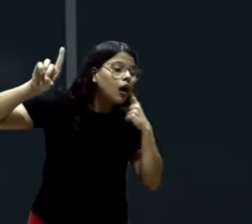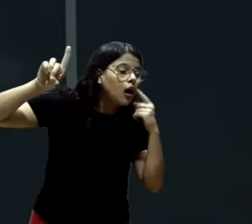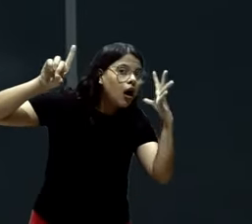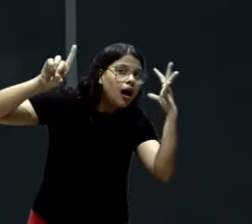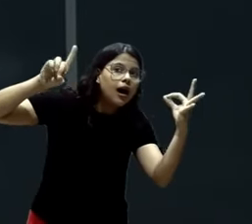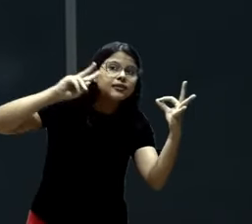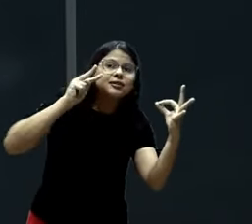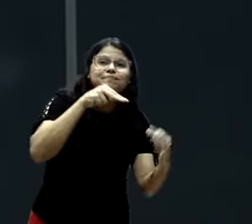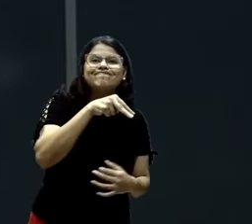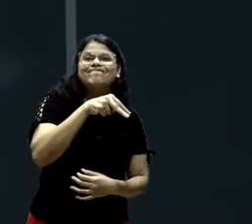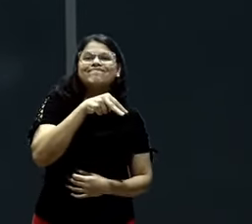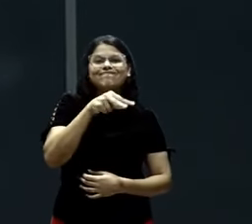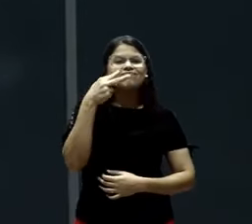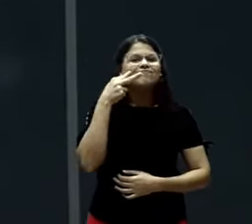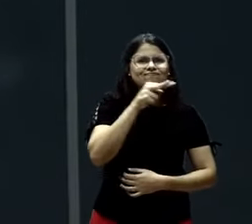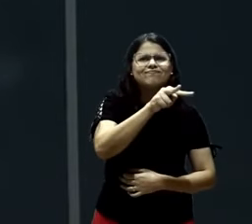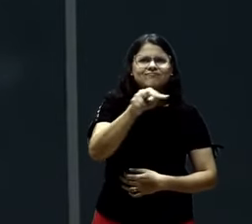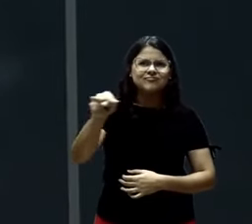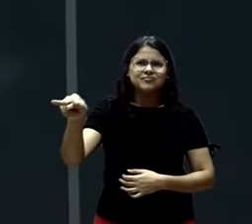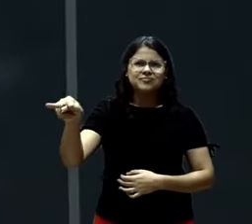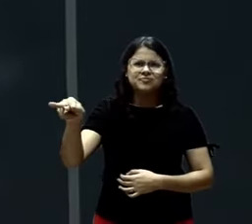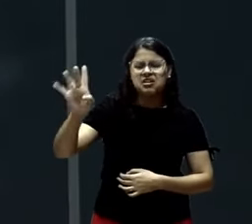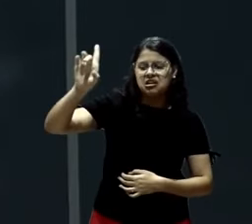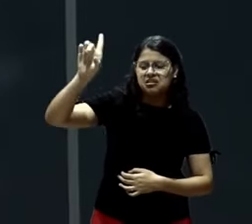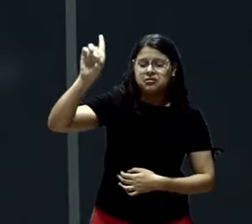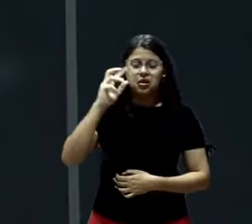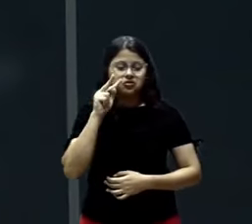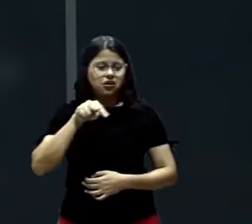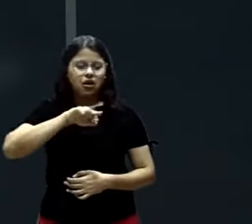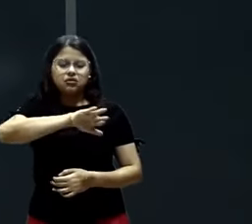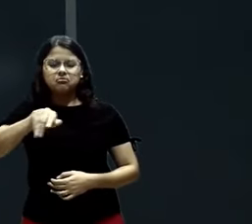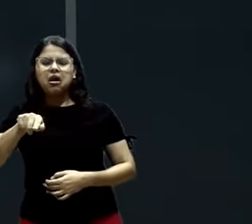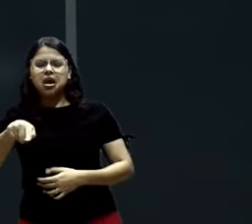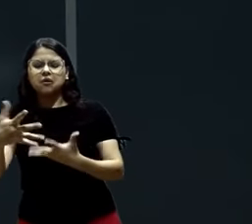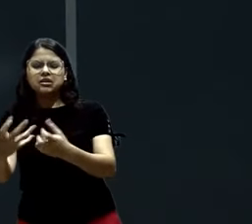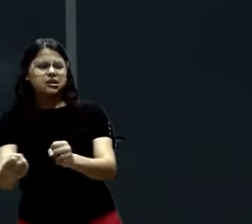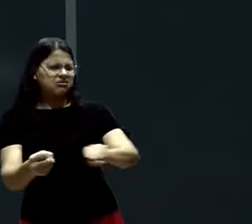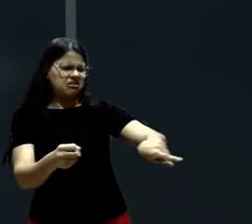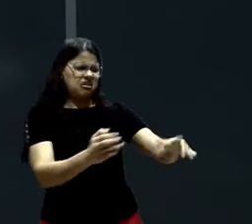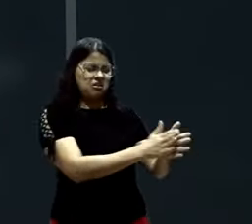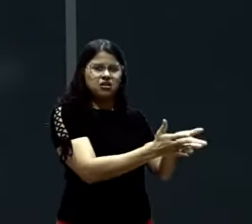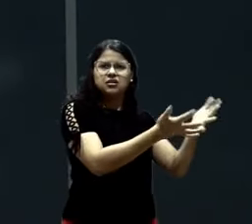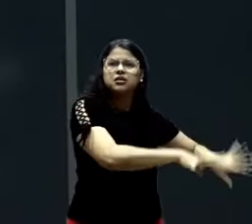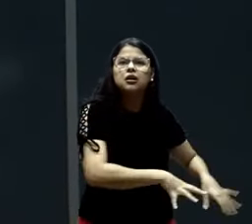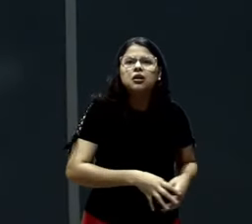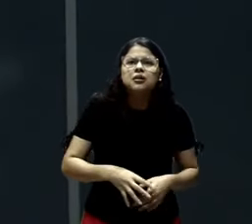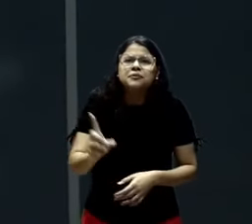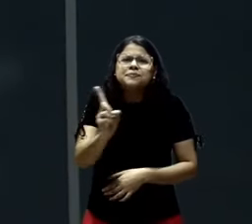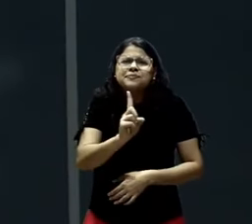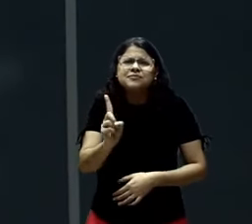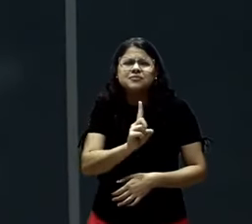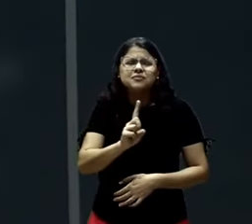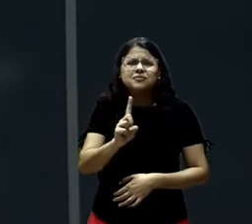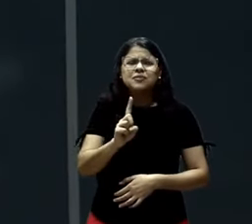meu pedido, que não faz acepção, que entende a forma com que eu